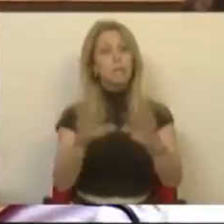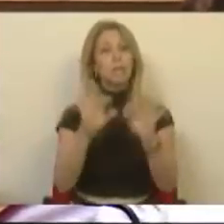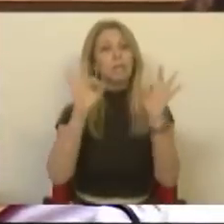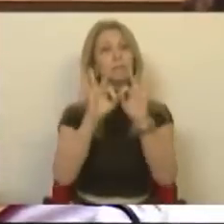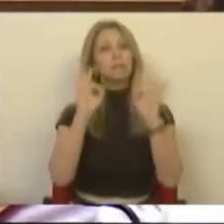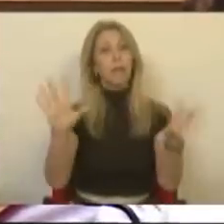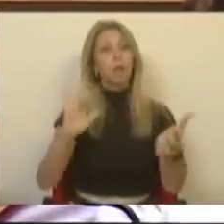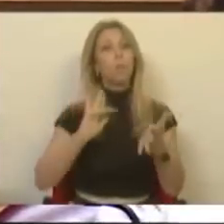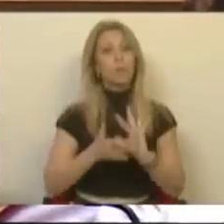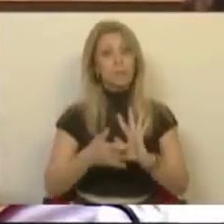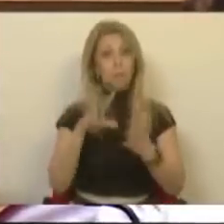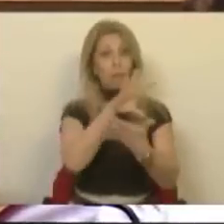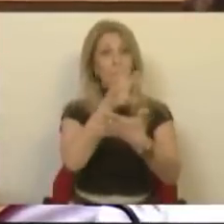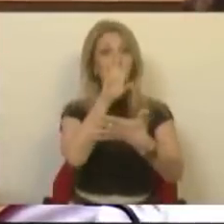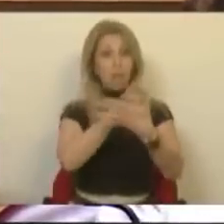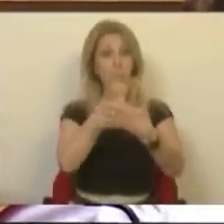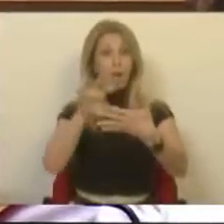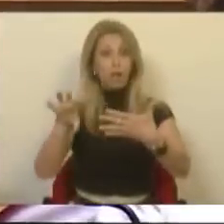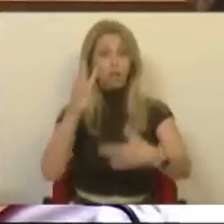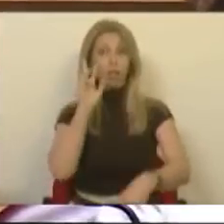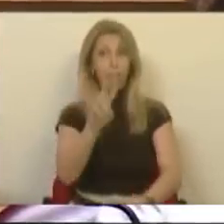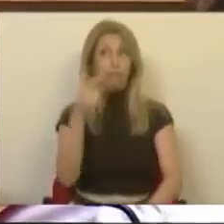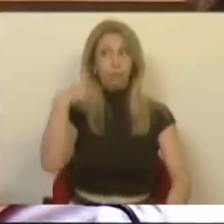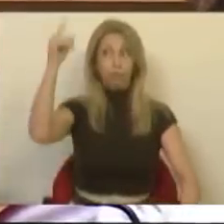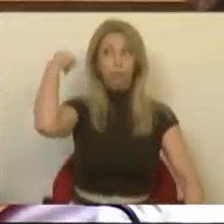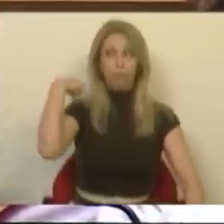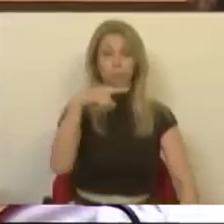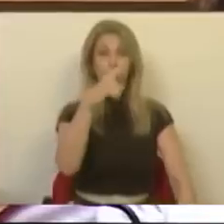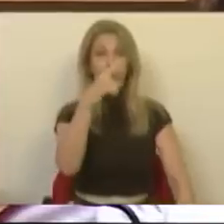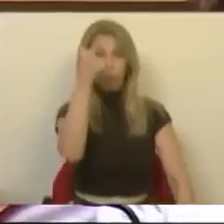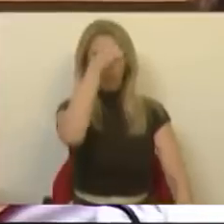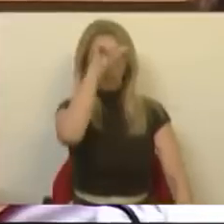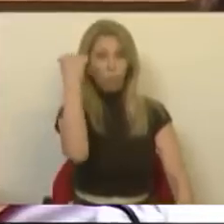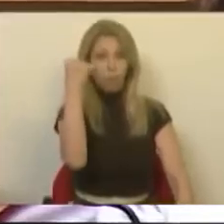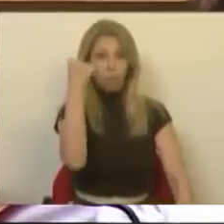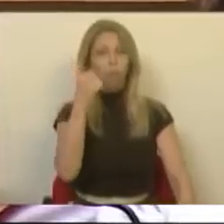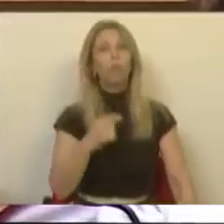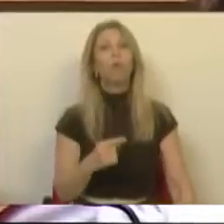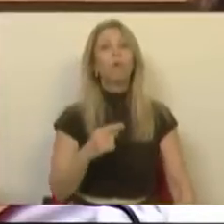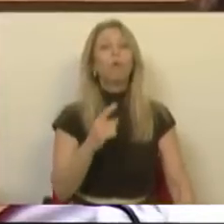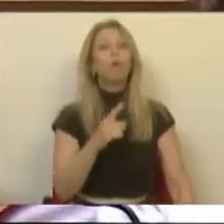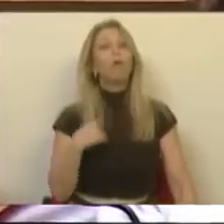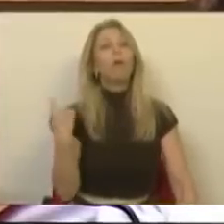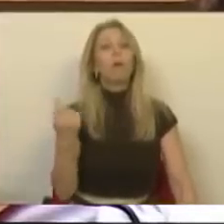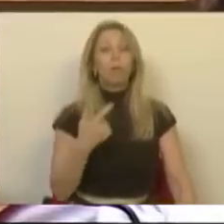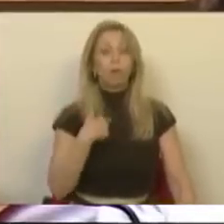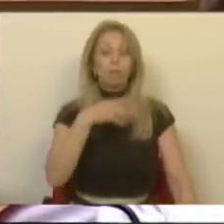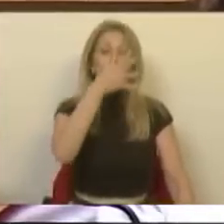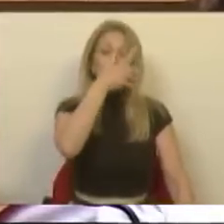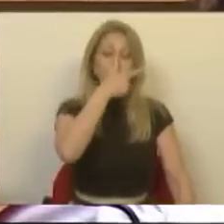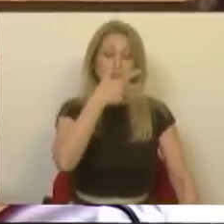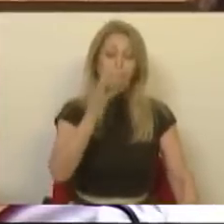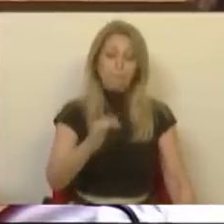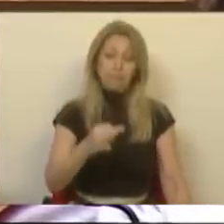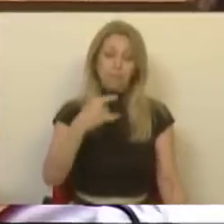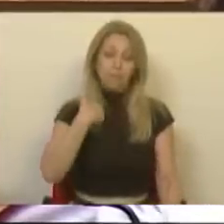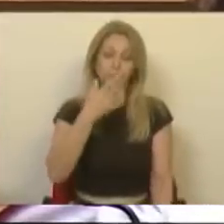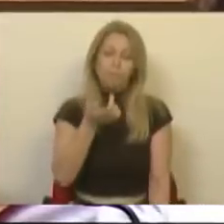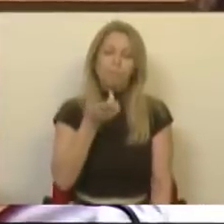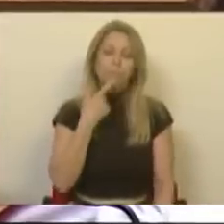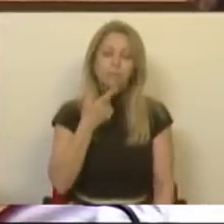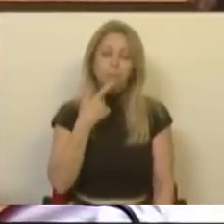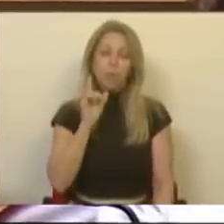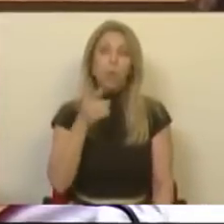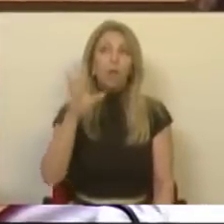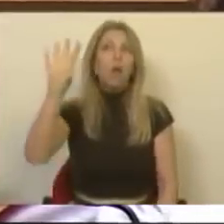no último domingo nós infelizmente temos que ter noção que o que aconteceu no Brasil não é exclusivamente